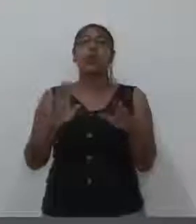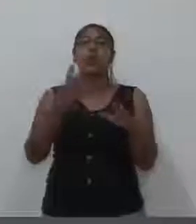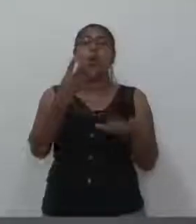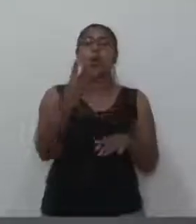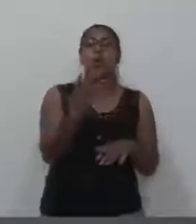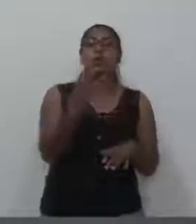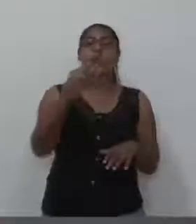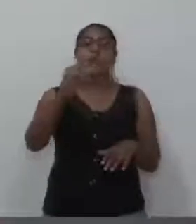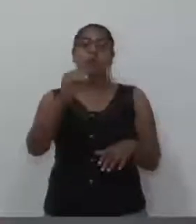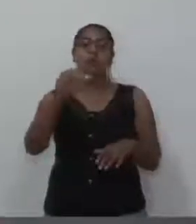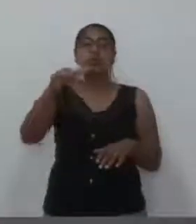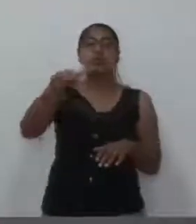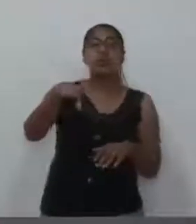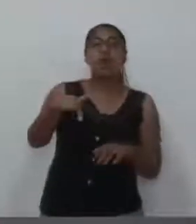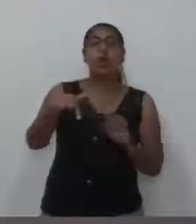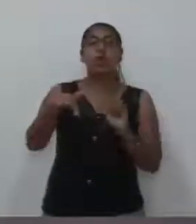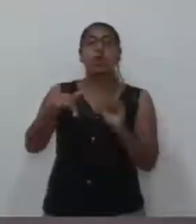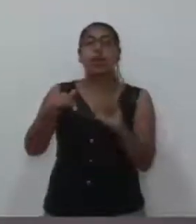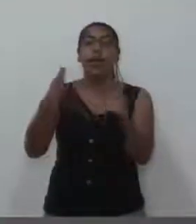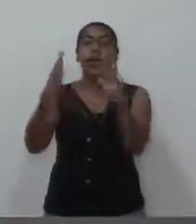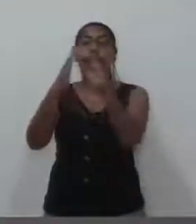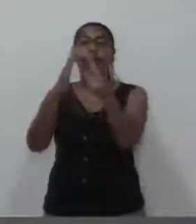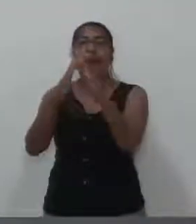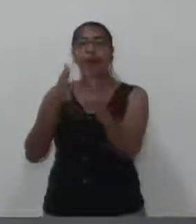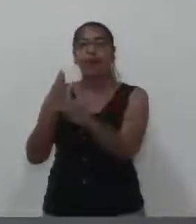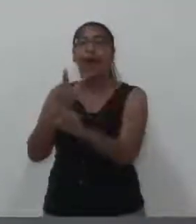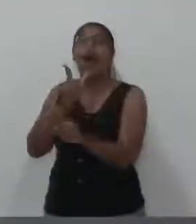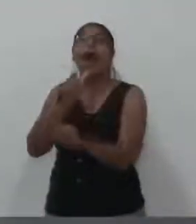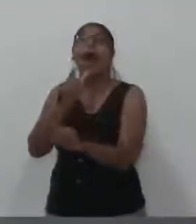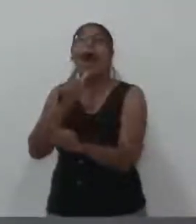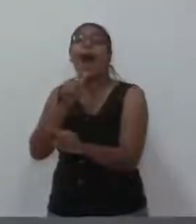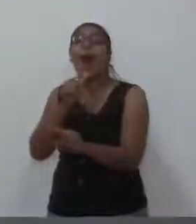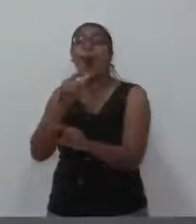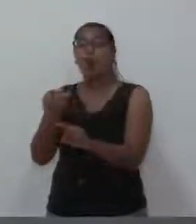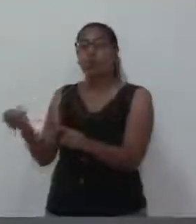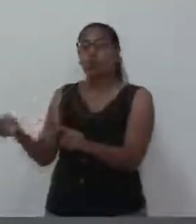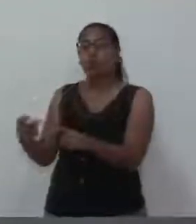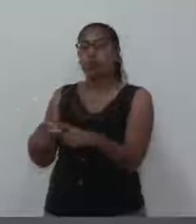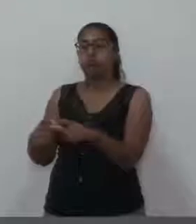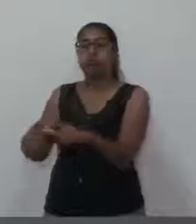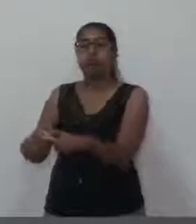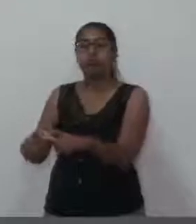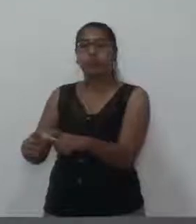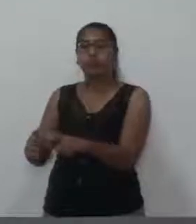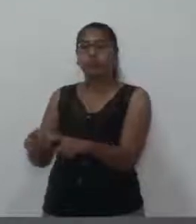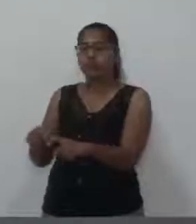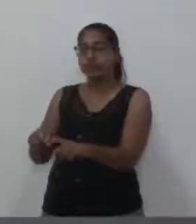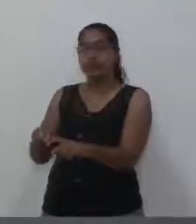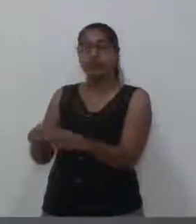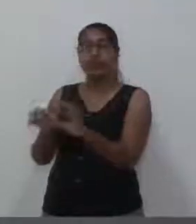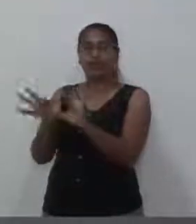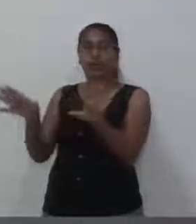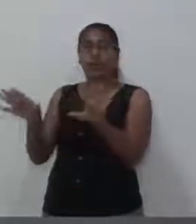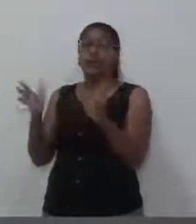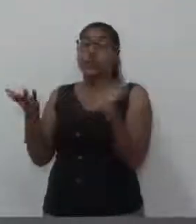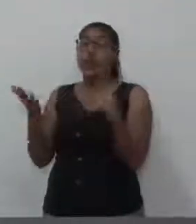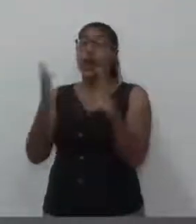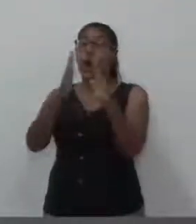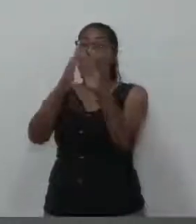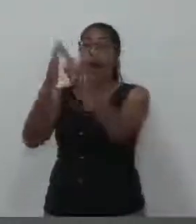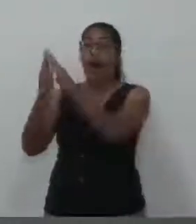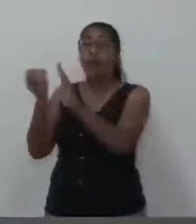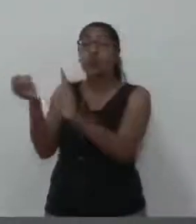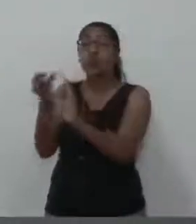407 ligações novas, então guarda esse dado. 2017 para 2018, aumentaram 400 casas consumindo